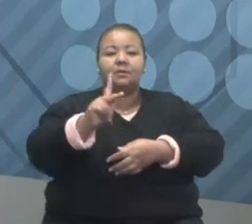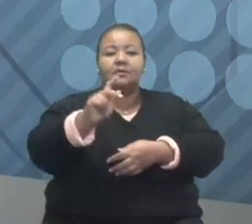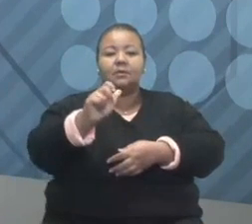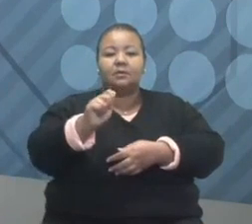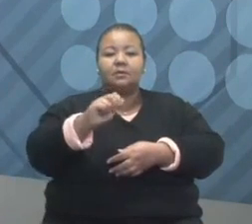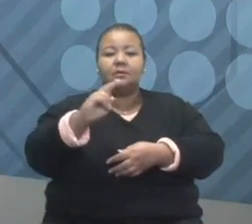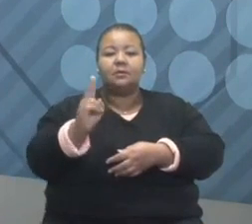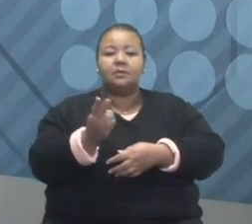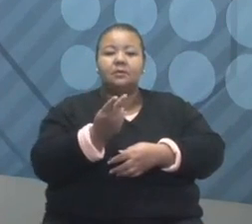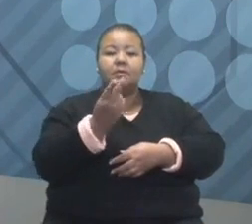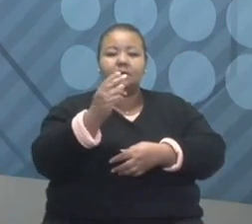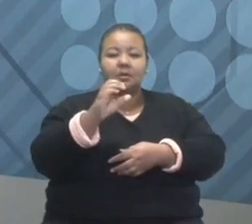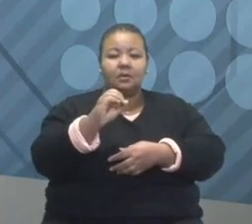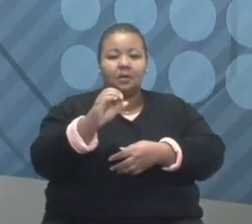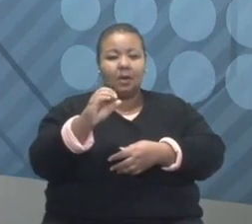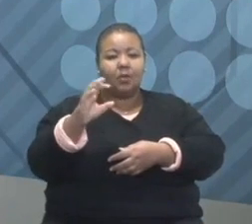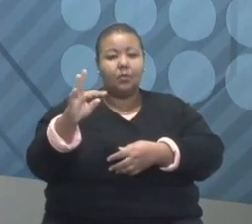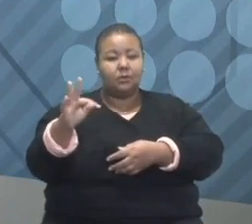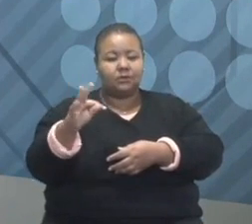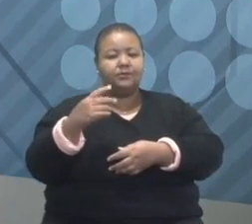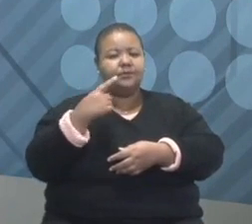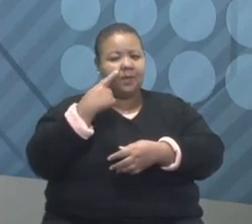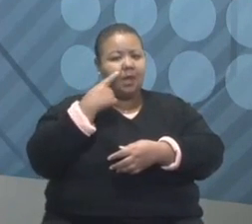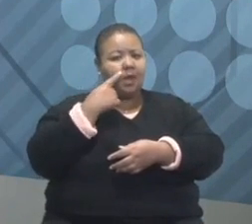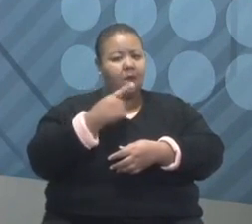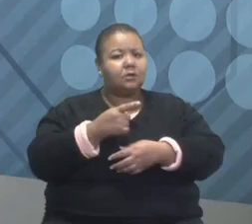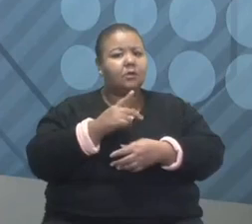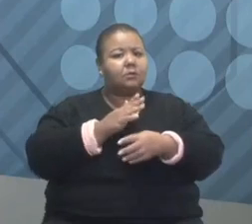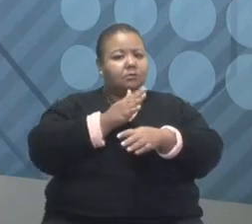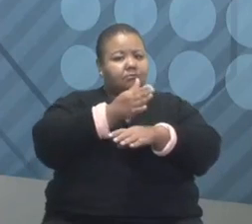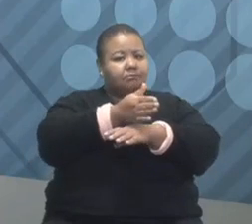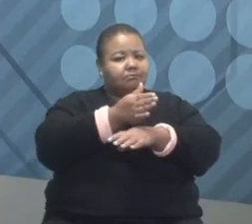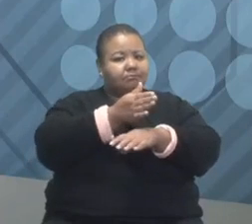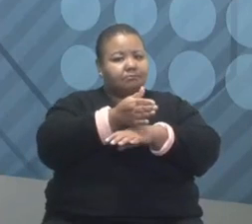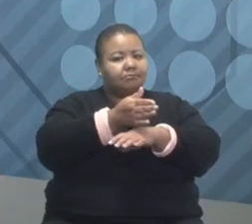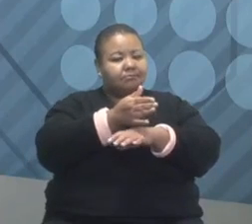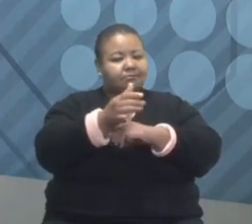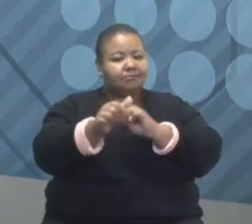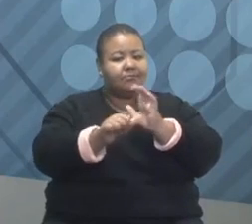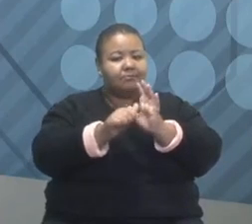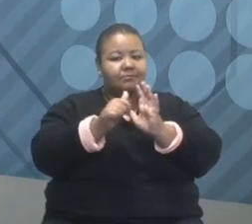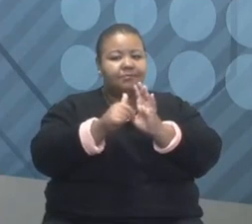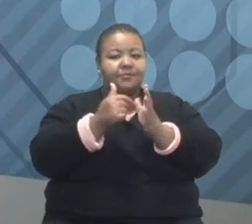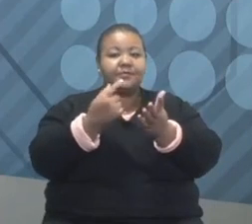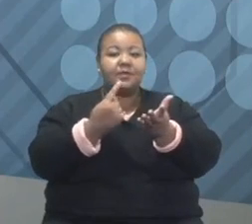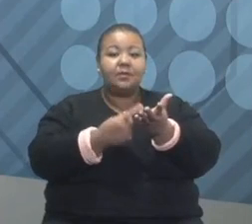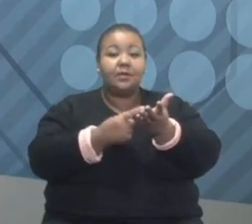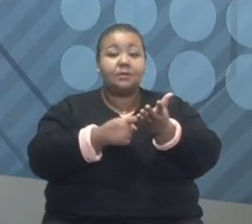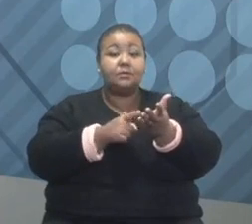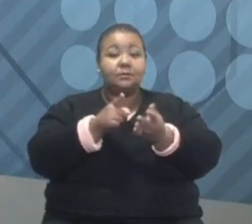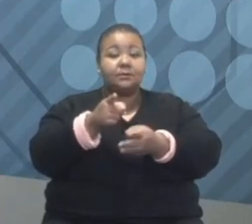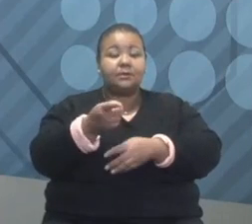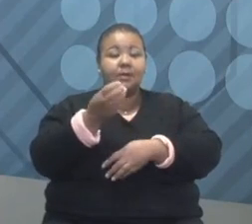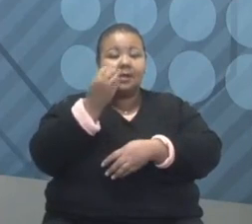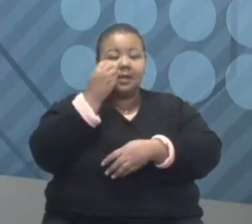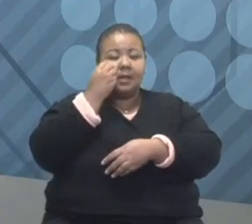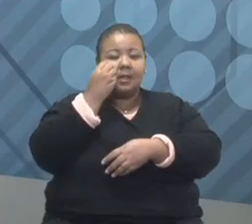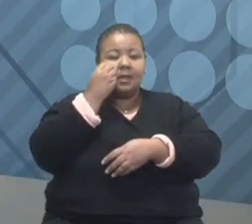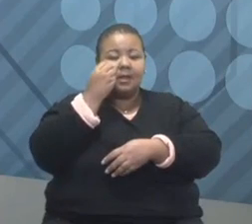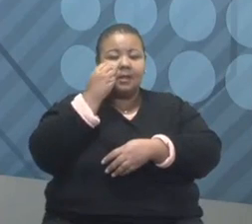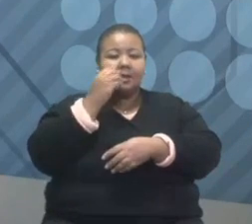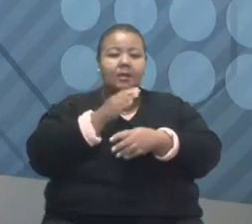da nossa aula que faremos uso deste recurso, então eu peço para você já ir tentando logar